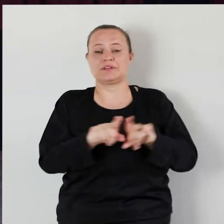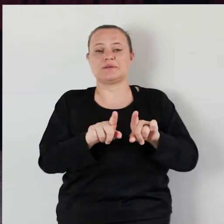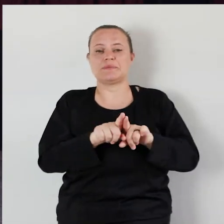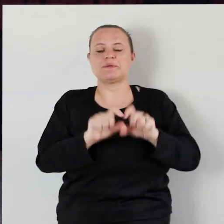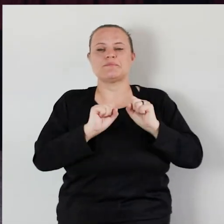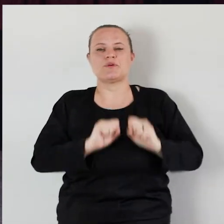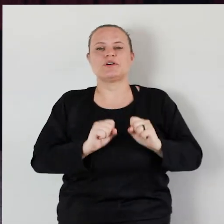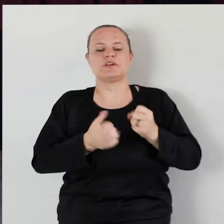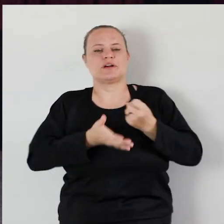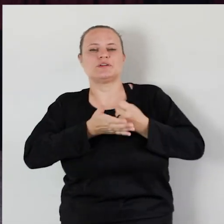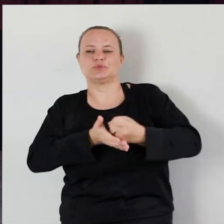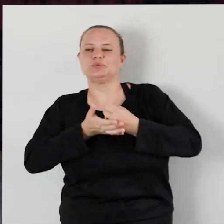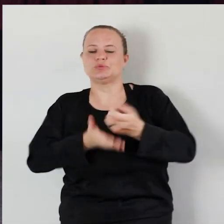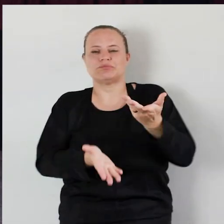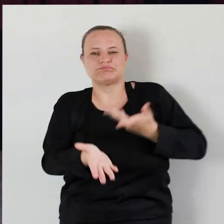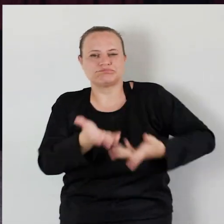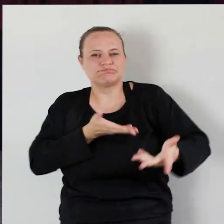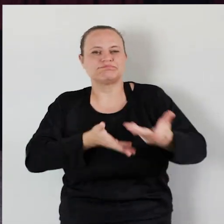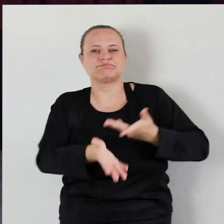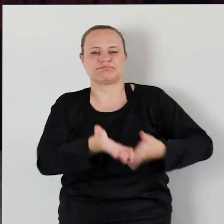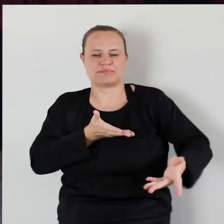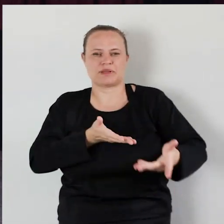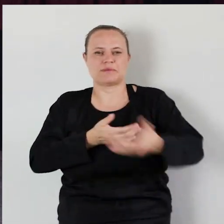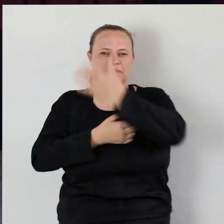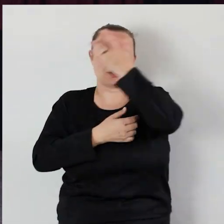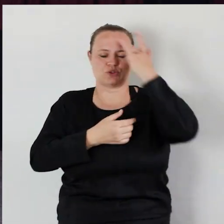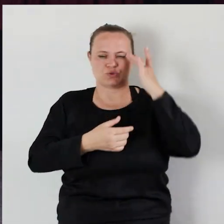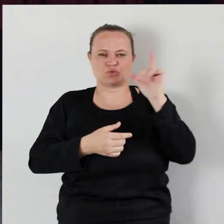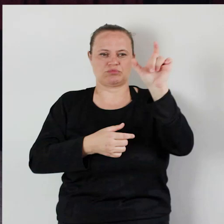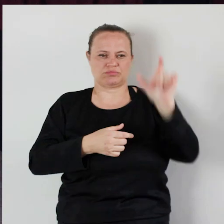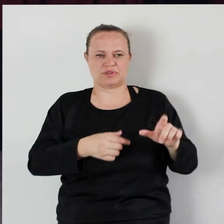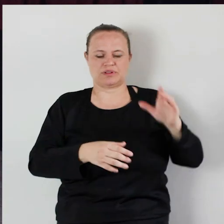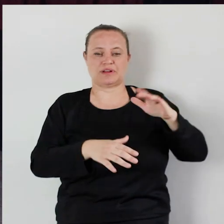tanto formando pessoas que estão atuando,